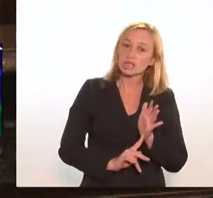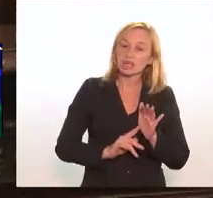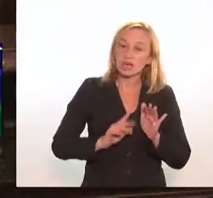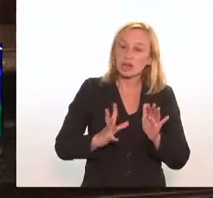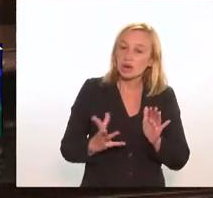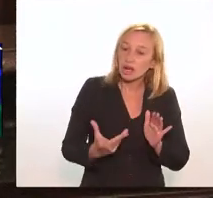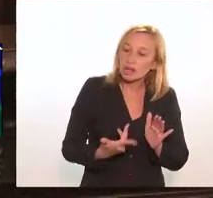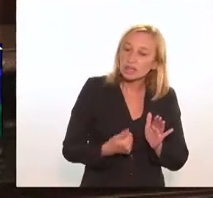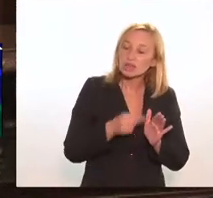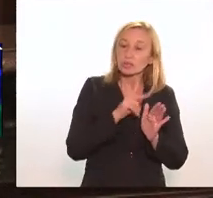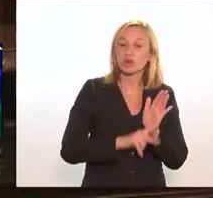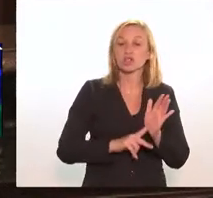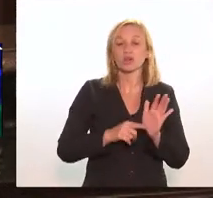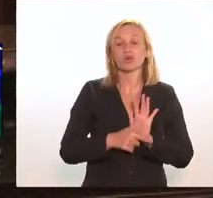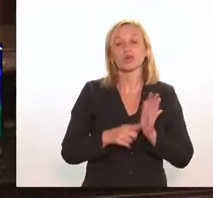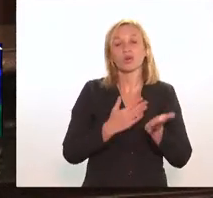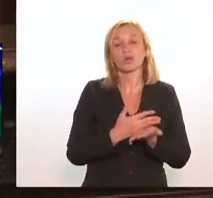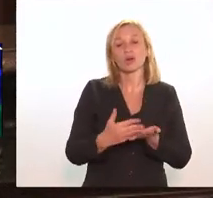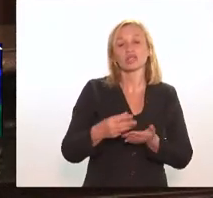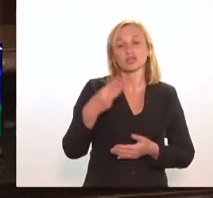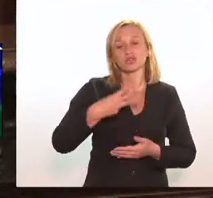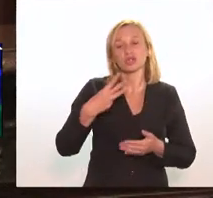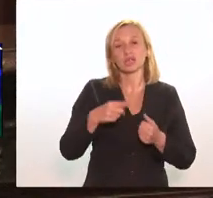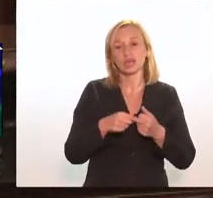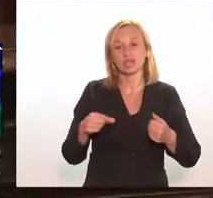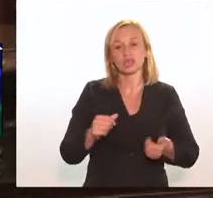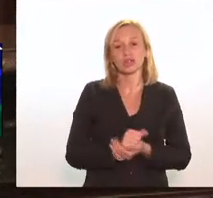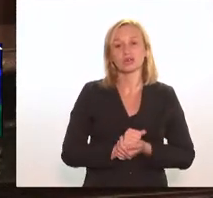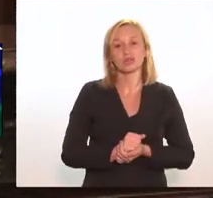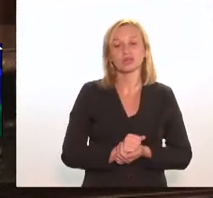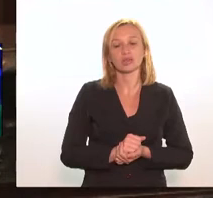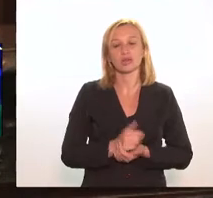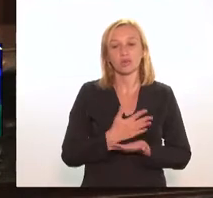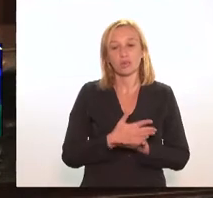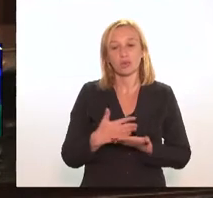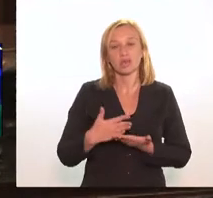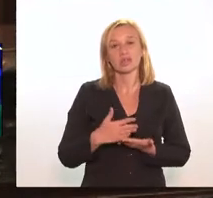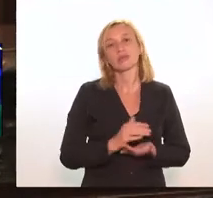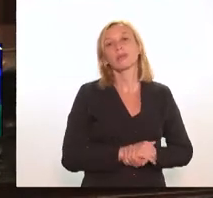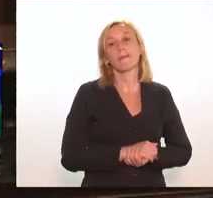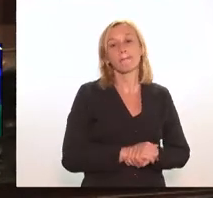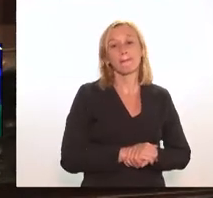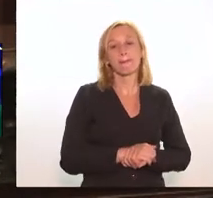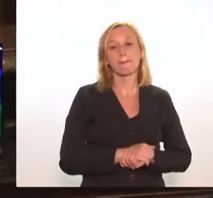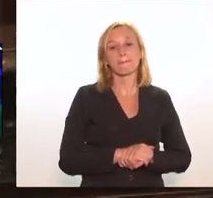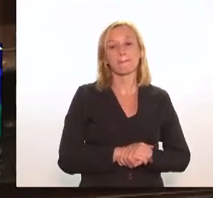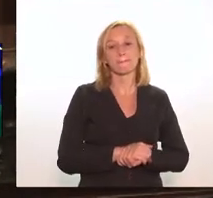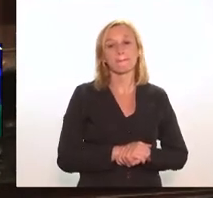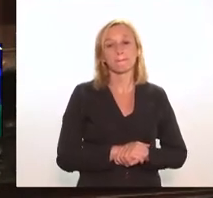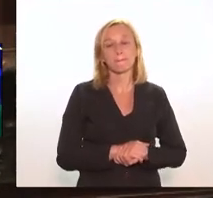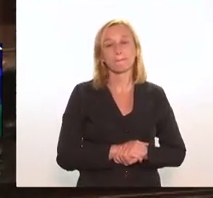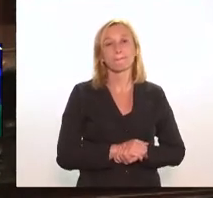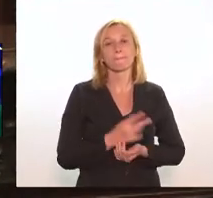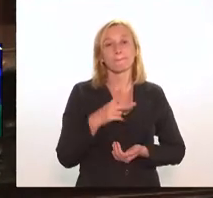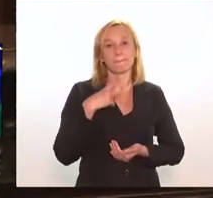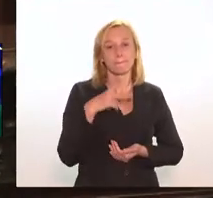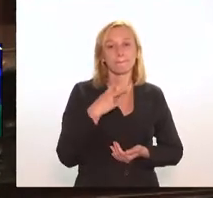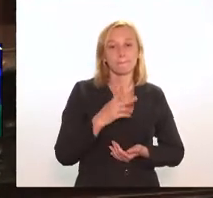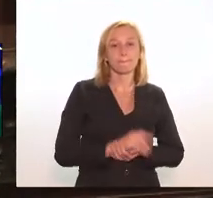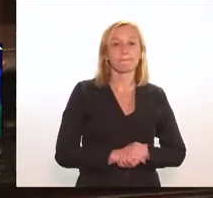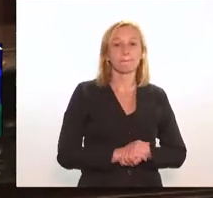projeto começa no artigo 3º, quando eles começam a declinar